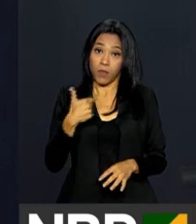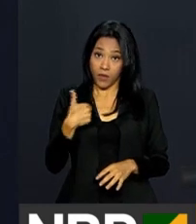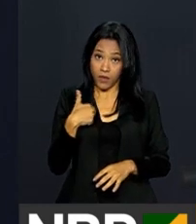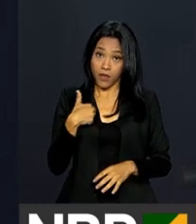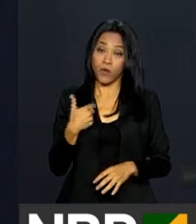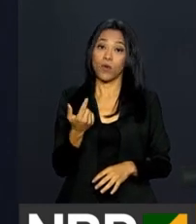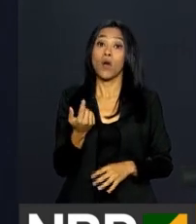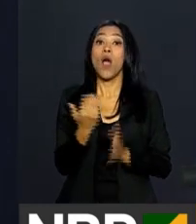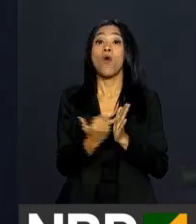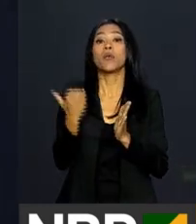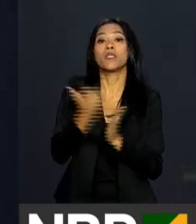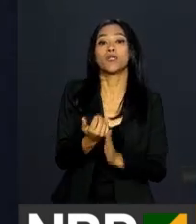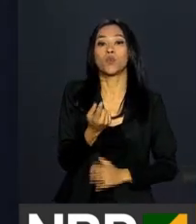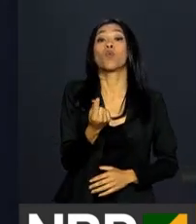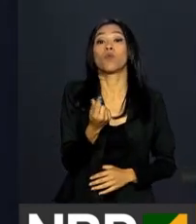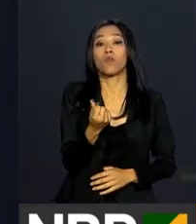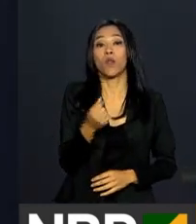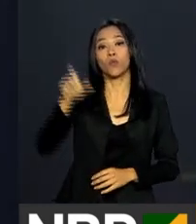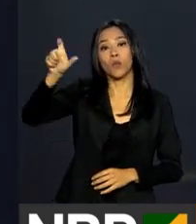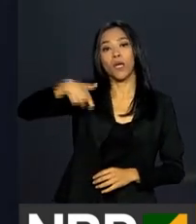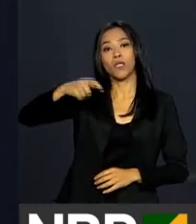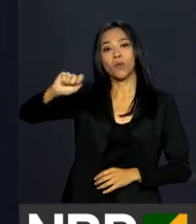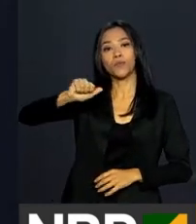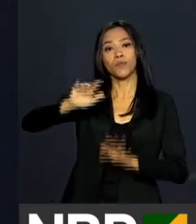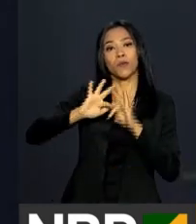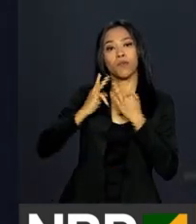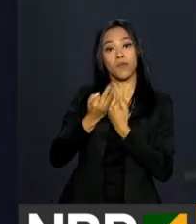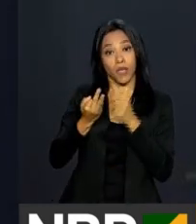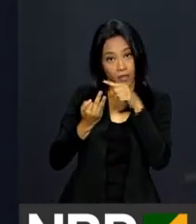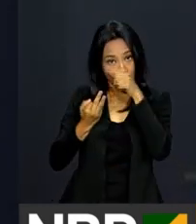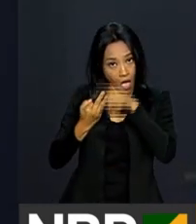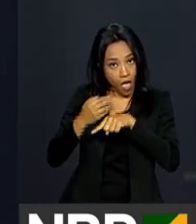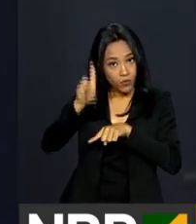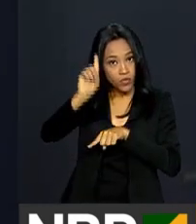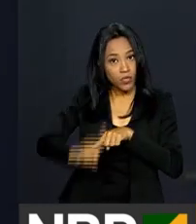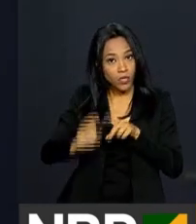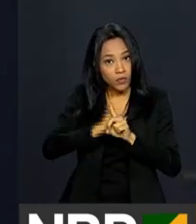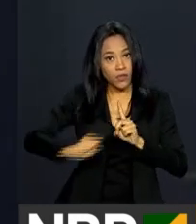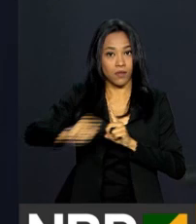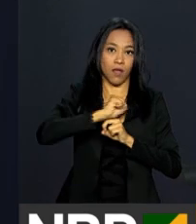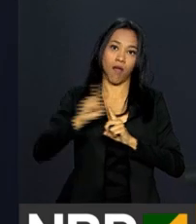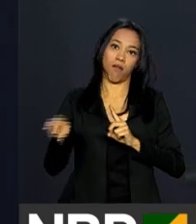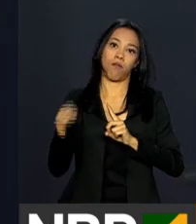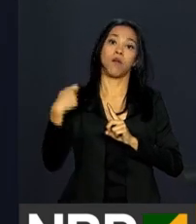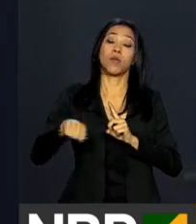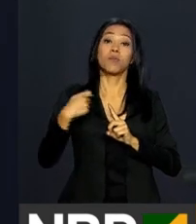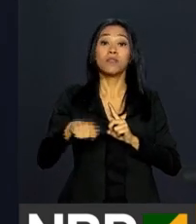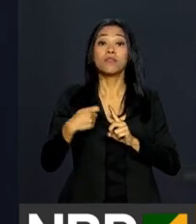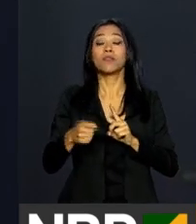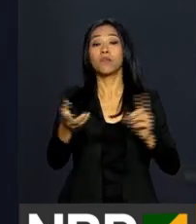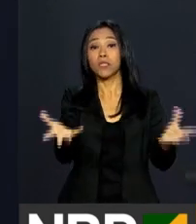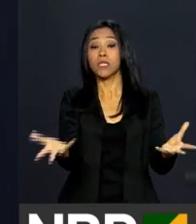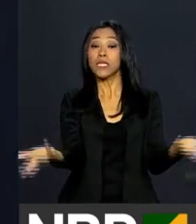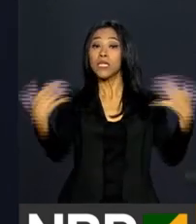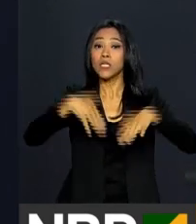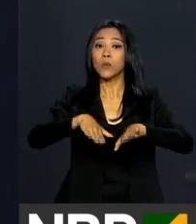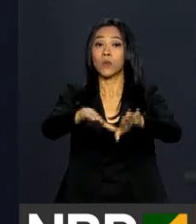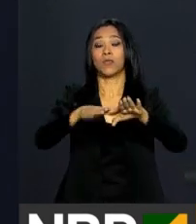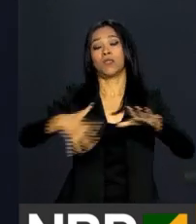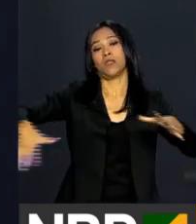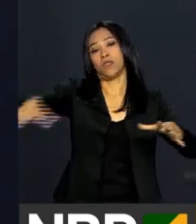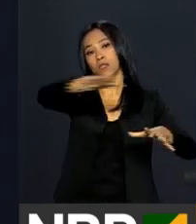o valor do Bolsa Família, que é um direito social, não é? Por quê? Porque nós sabemos que nós precisamos reincluir, não é? Incluir as